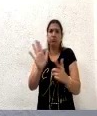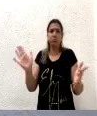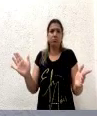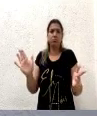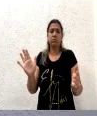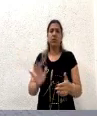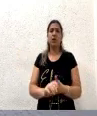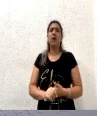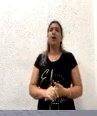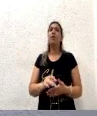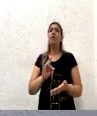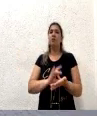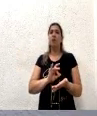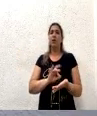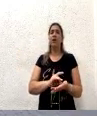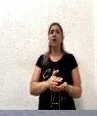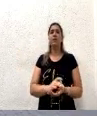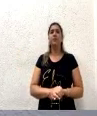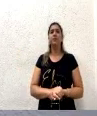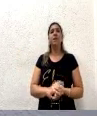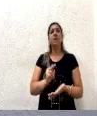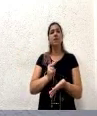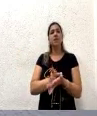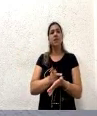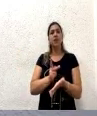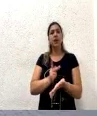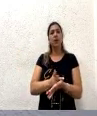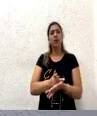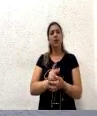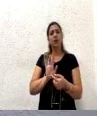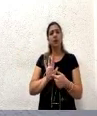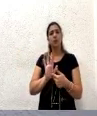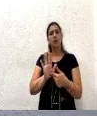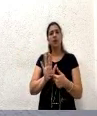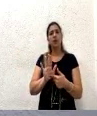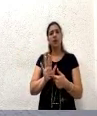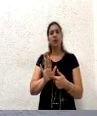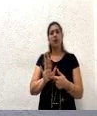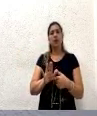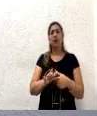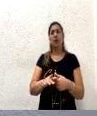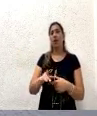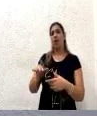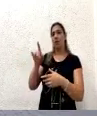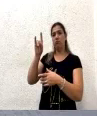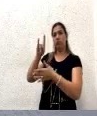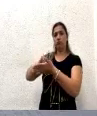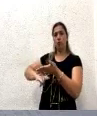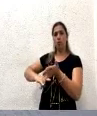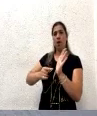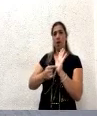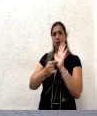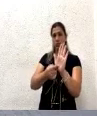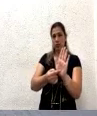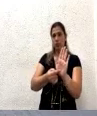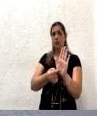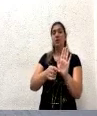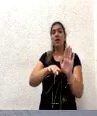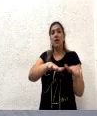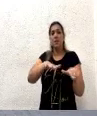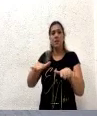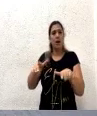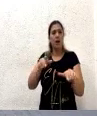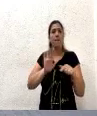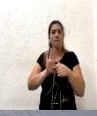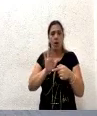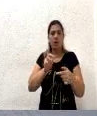em tempo real. É por isso que a gente coloca sempre o nosso boletim epidemiológico toda semana. E aí a